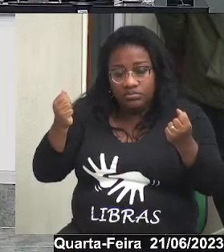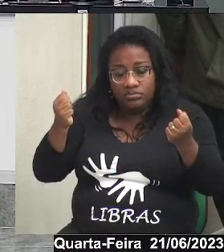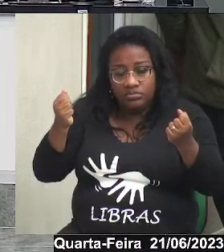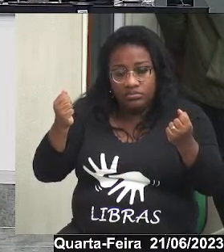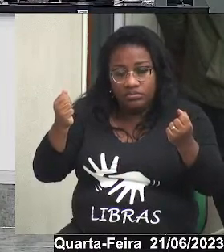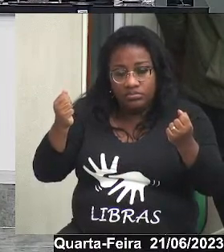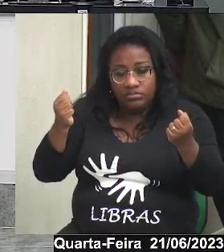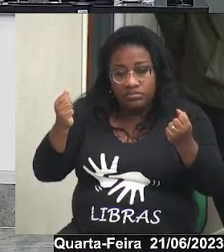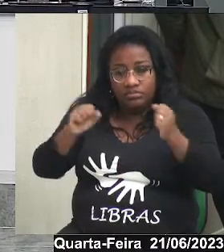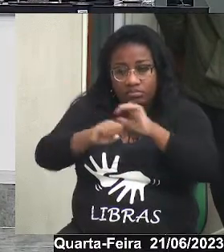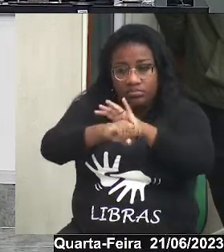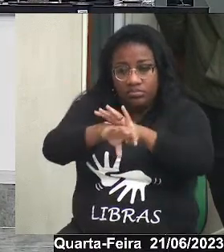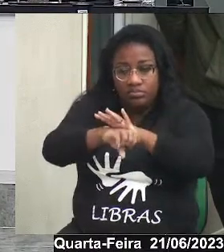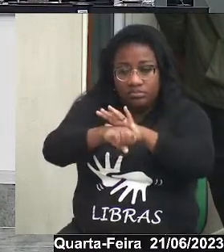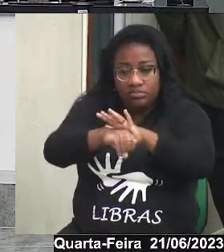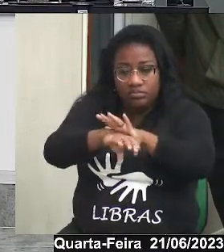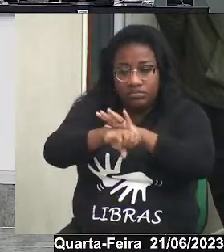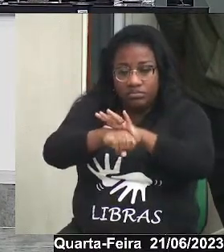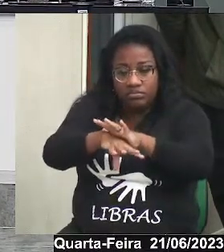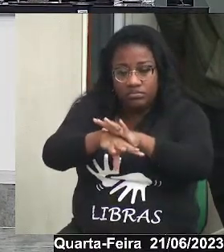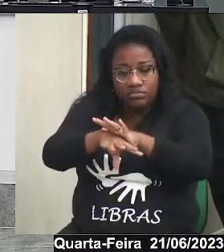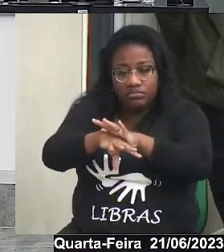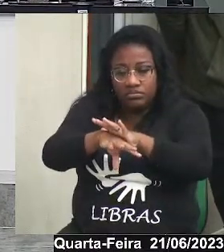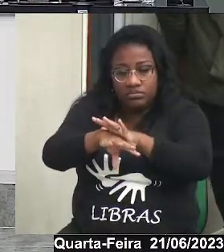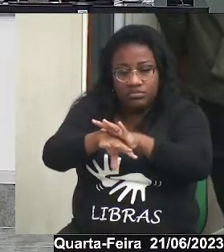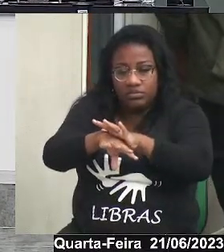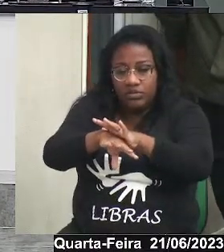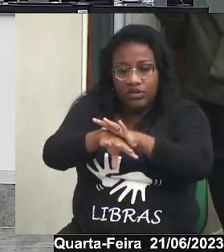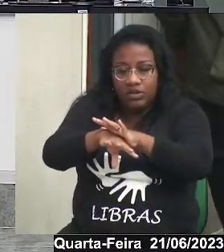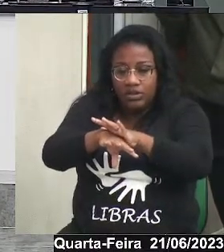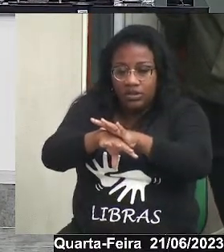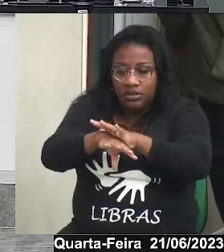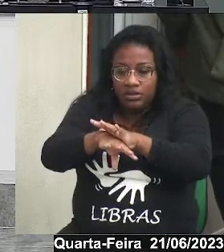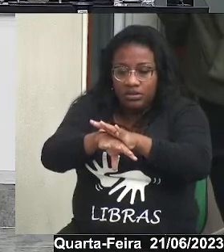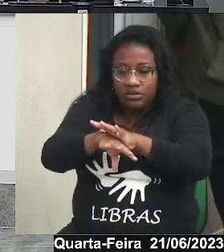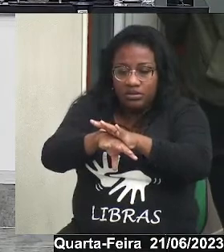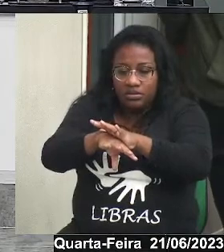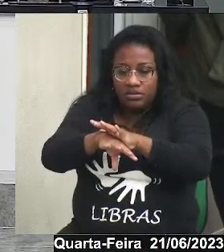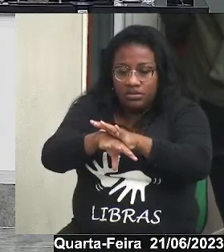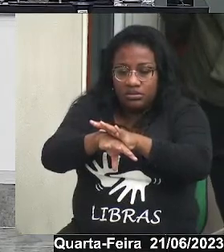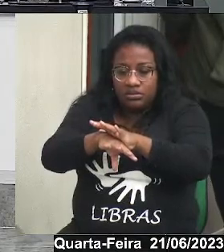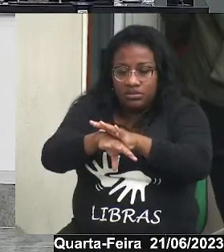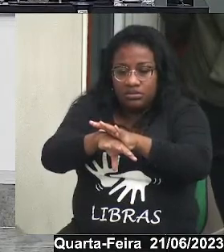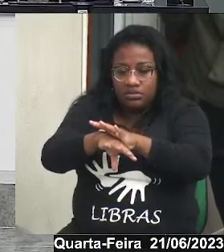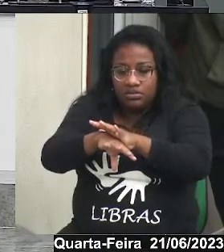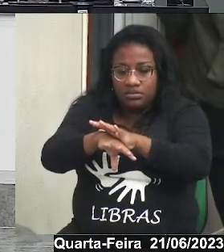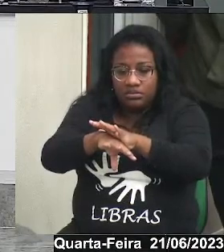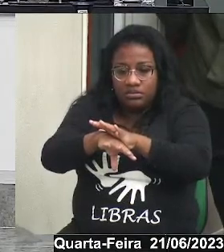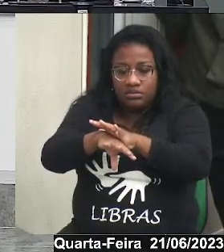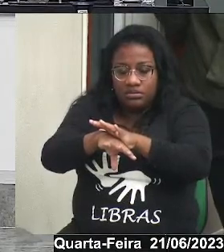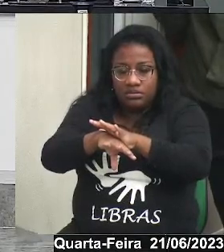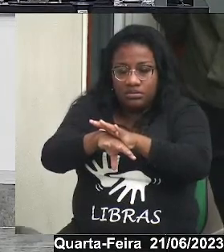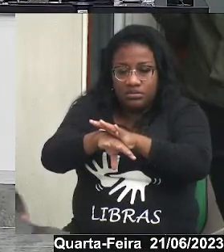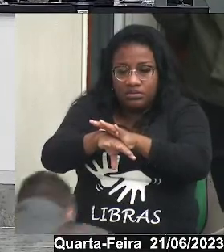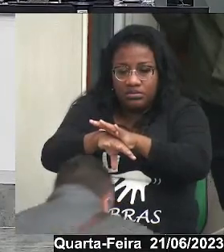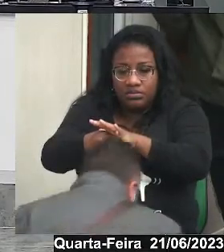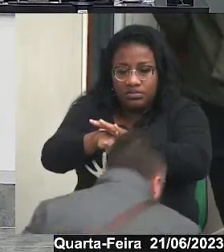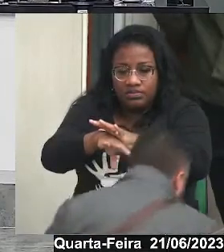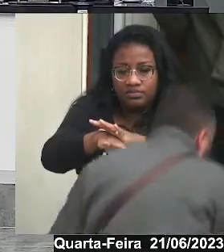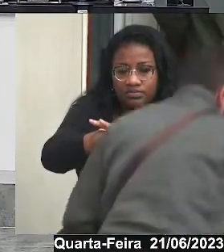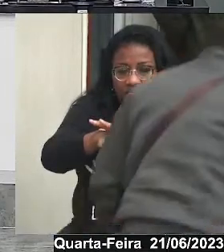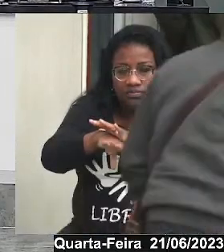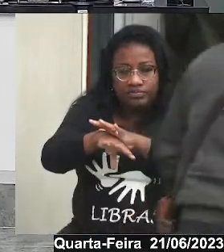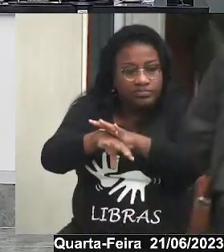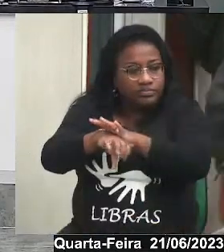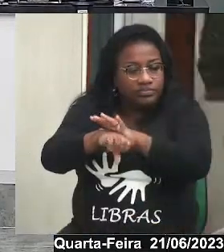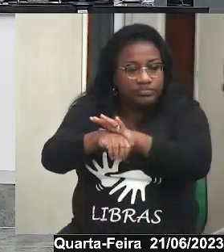centro da cidade. Indicação 302/2023. Indica ao chefe do Poder Executivo Municipal a implantação de ponto de ônibus na estrada do Morro